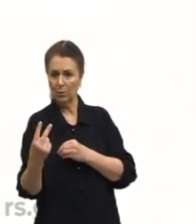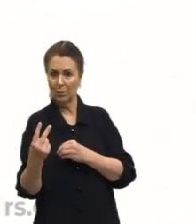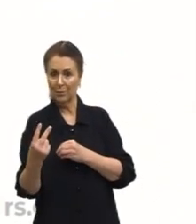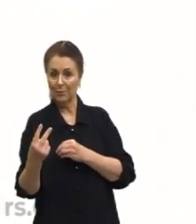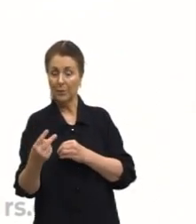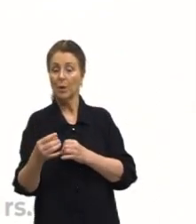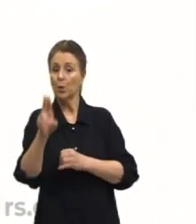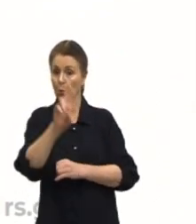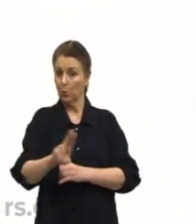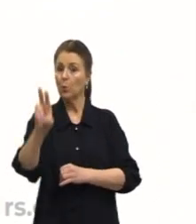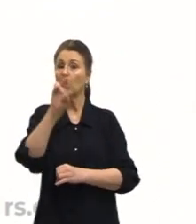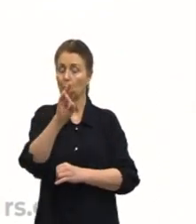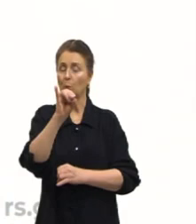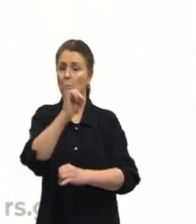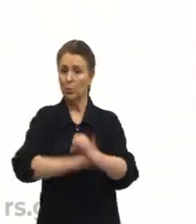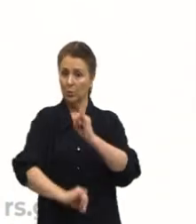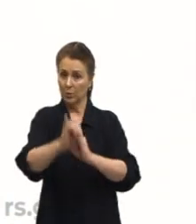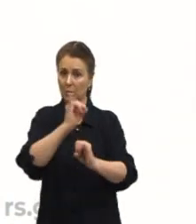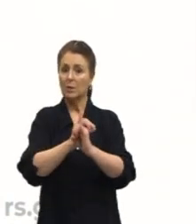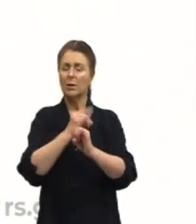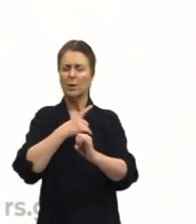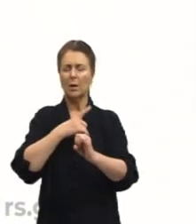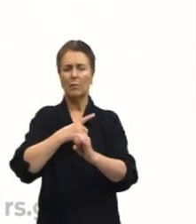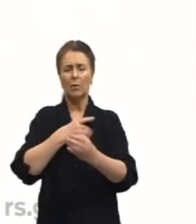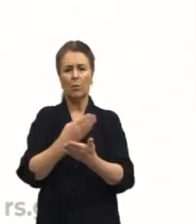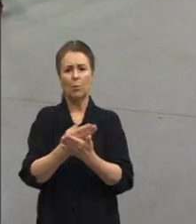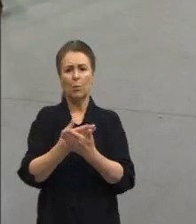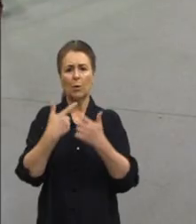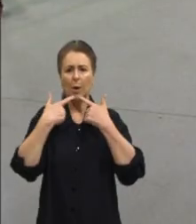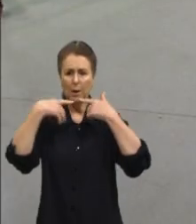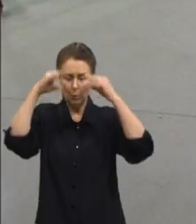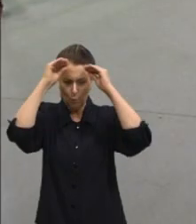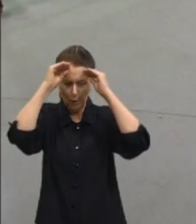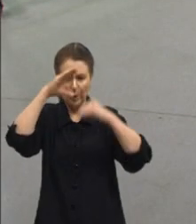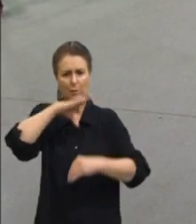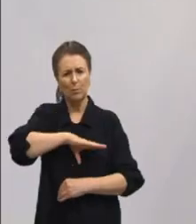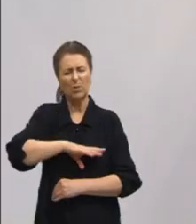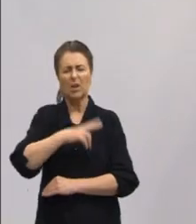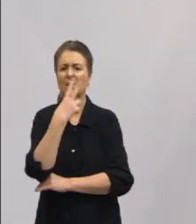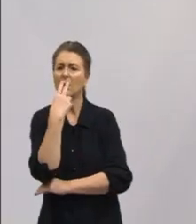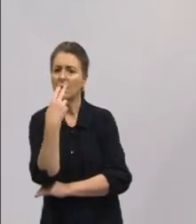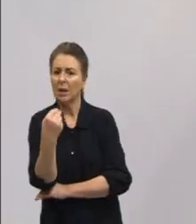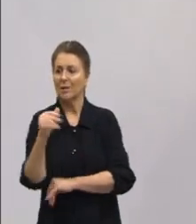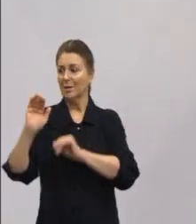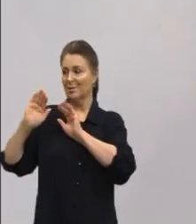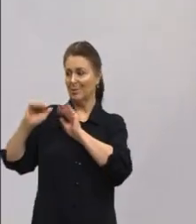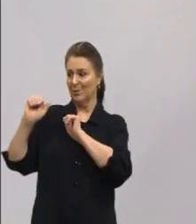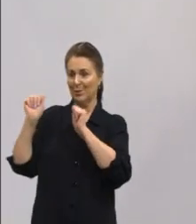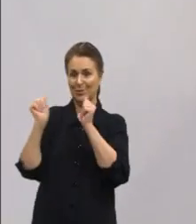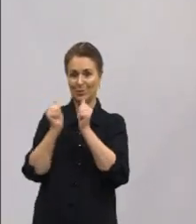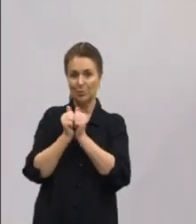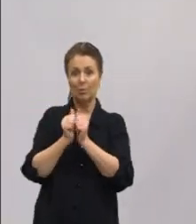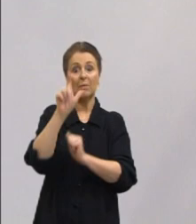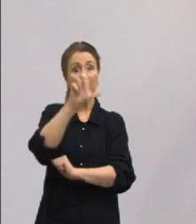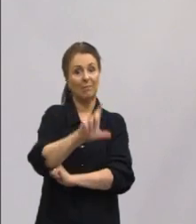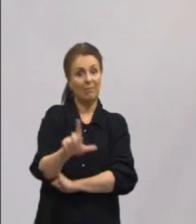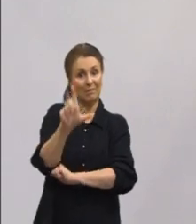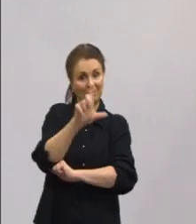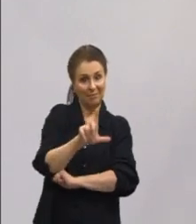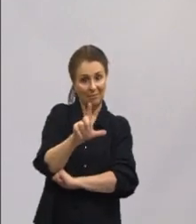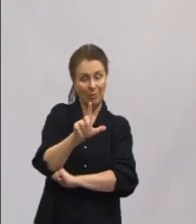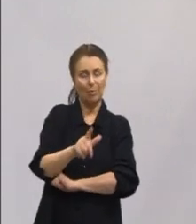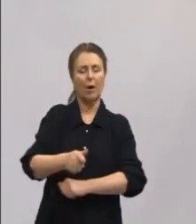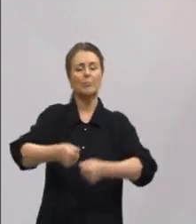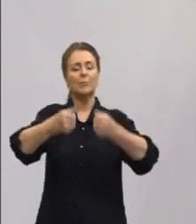me lembra que a gente teve um aulão né de linguagens aí com língua portuguesa língua inglesa língua espanhola e a literatura falando